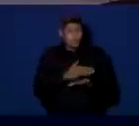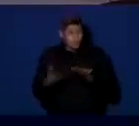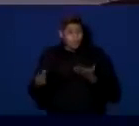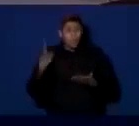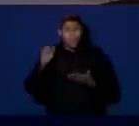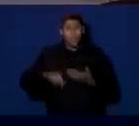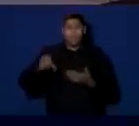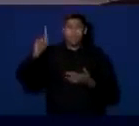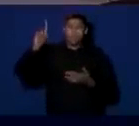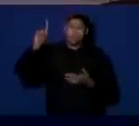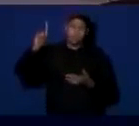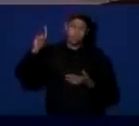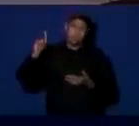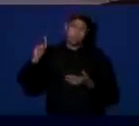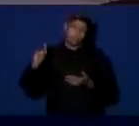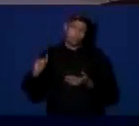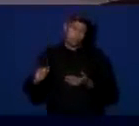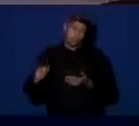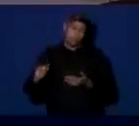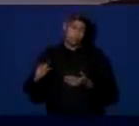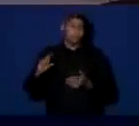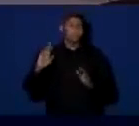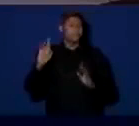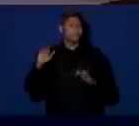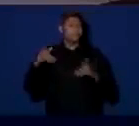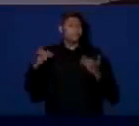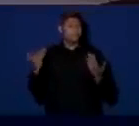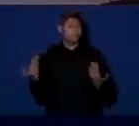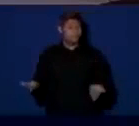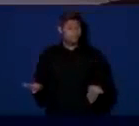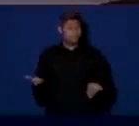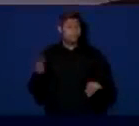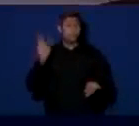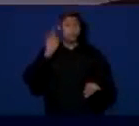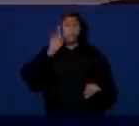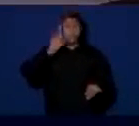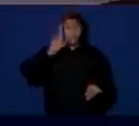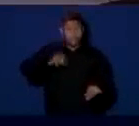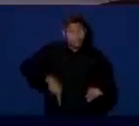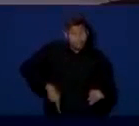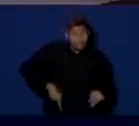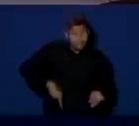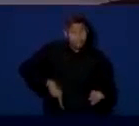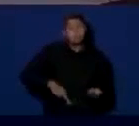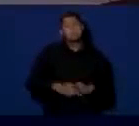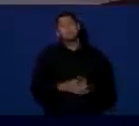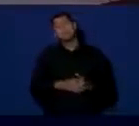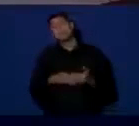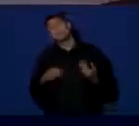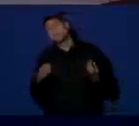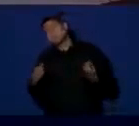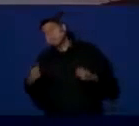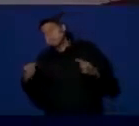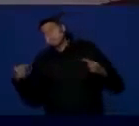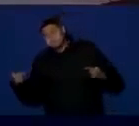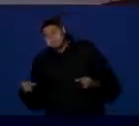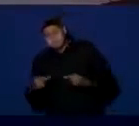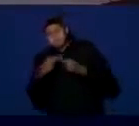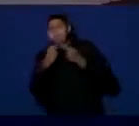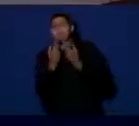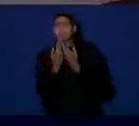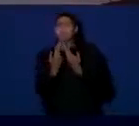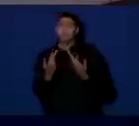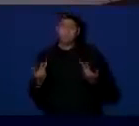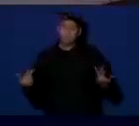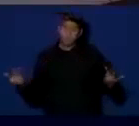é deflacionista, né? Agora, as razões de ser deflacionista, né, têm a ver com muitas